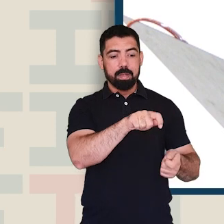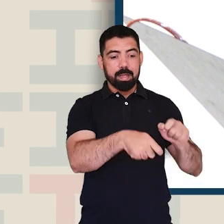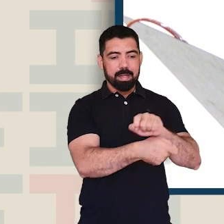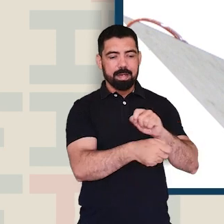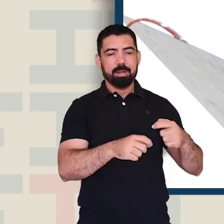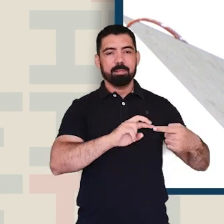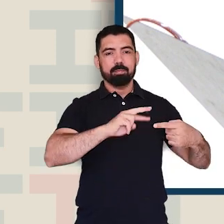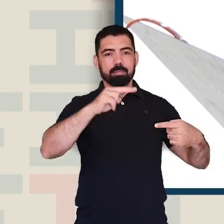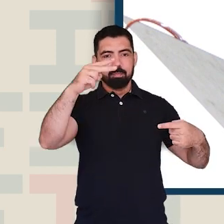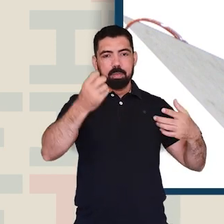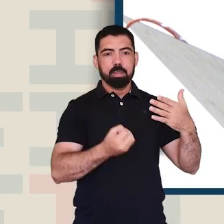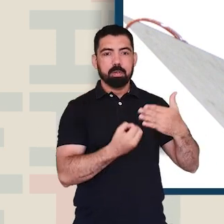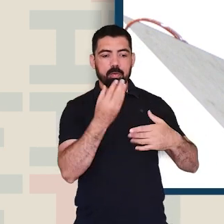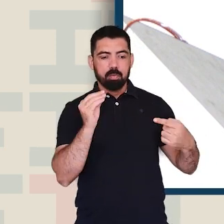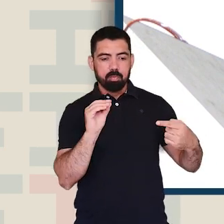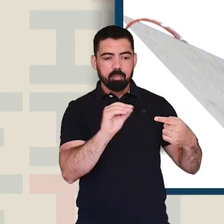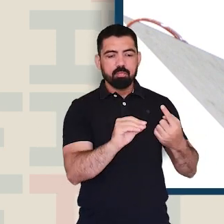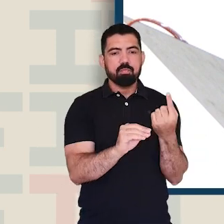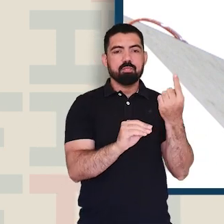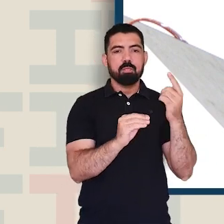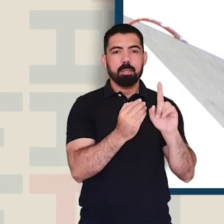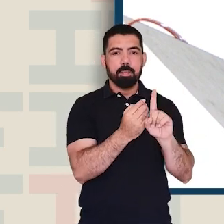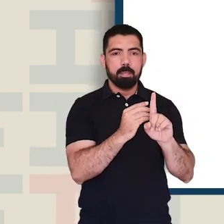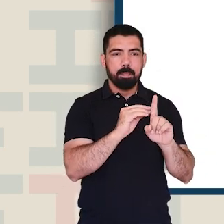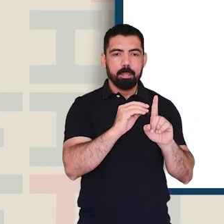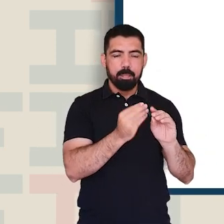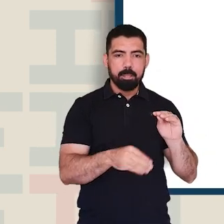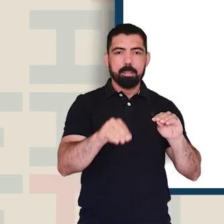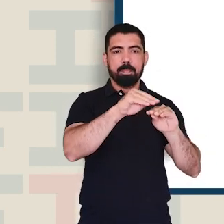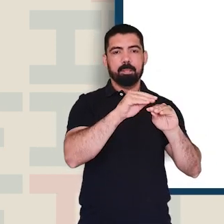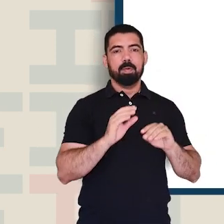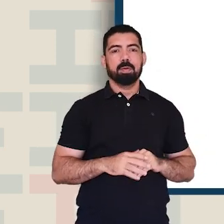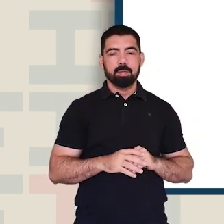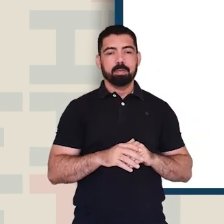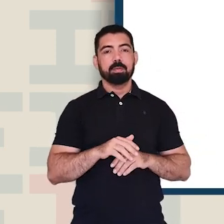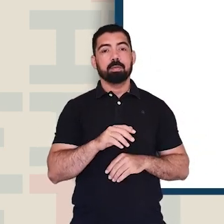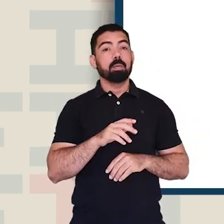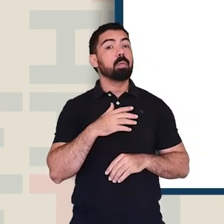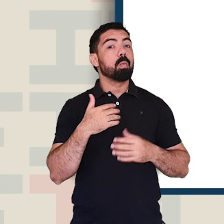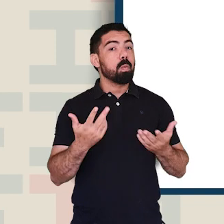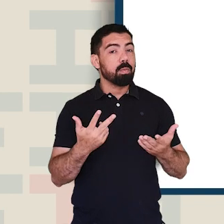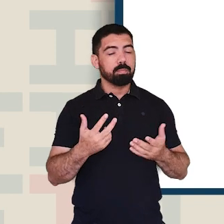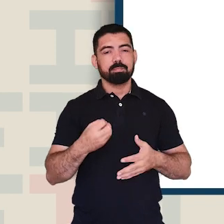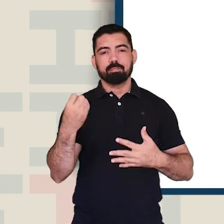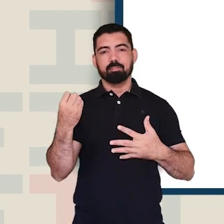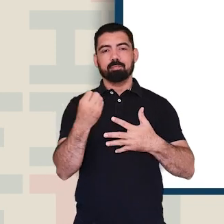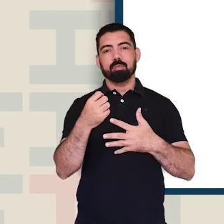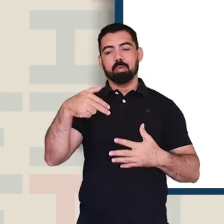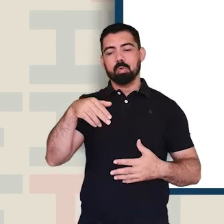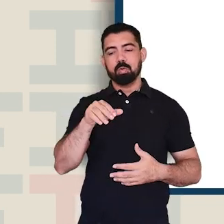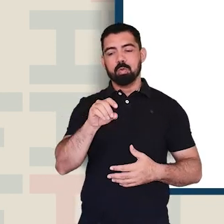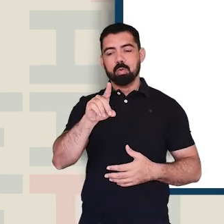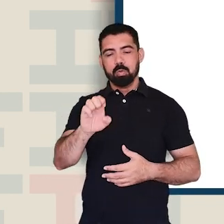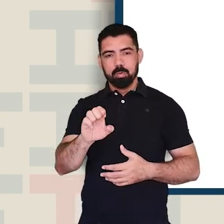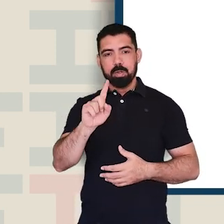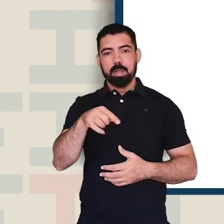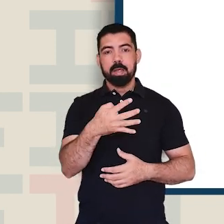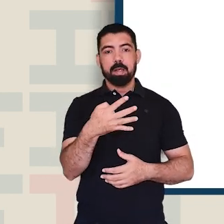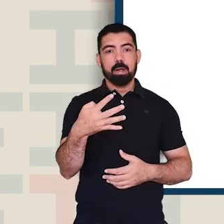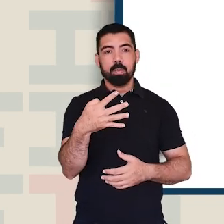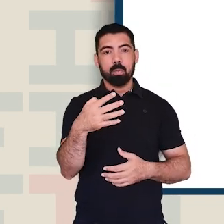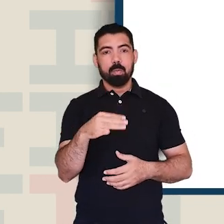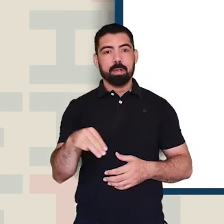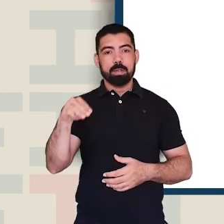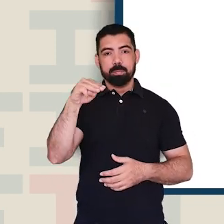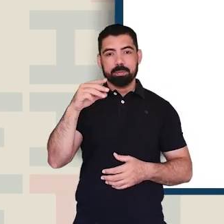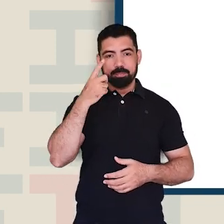ou seja, eles colocaram uma nota a mais, ou seja, eles colocaram o chamado de blue note, certo? É a quarta aumentada.